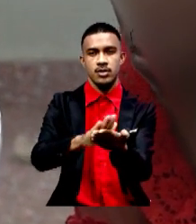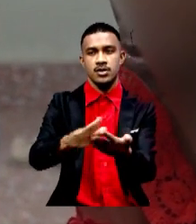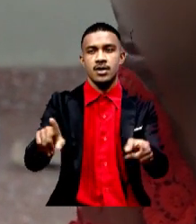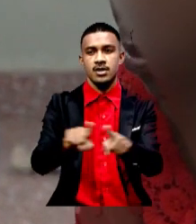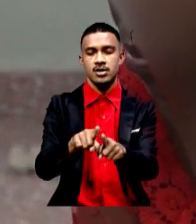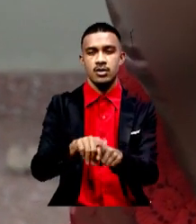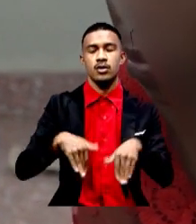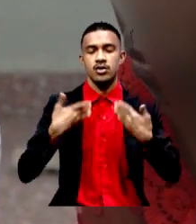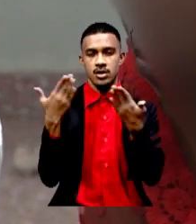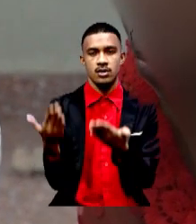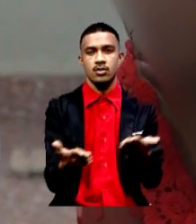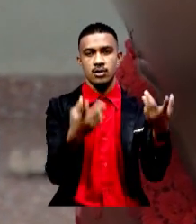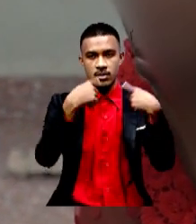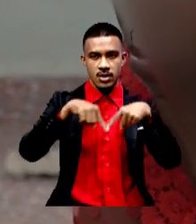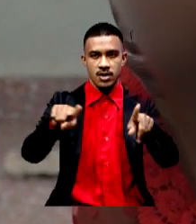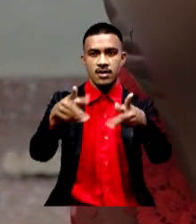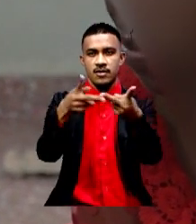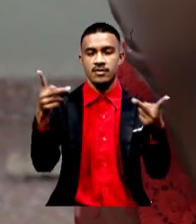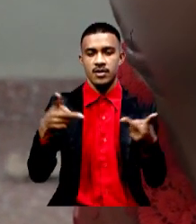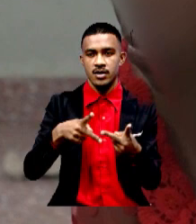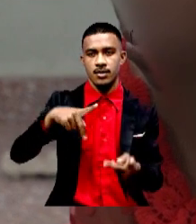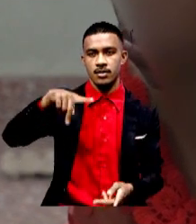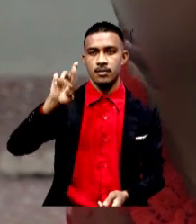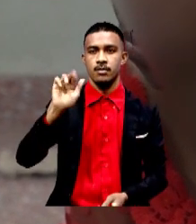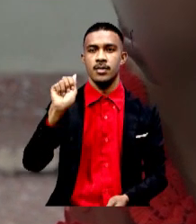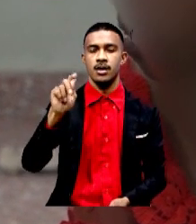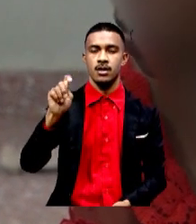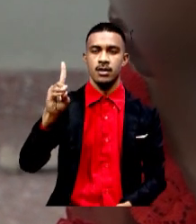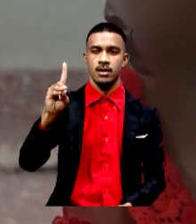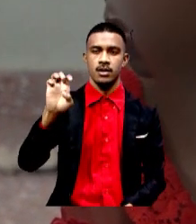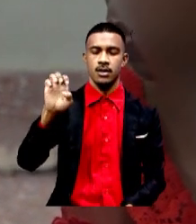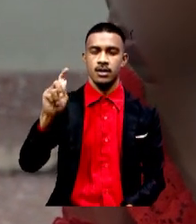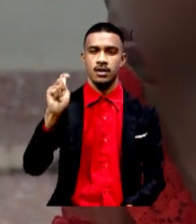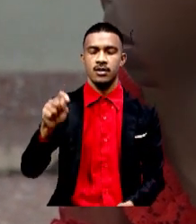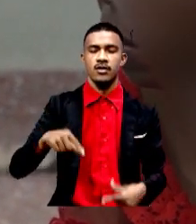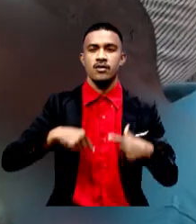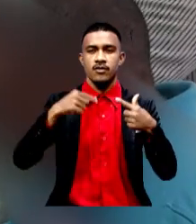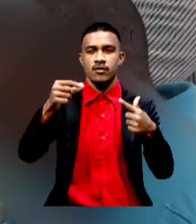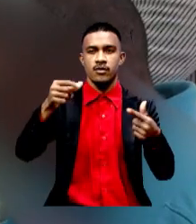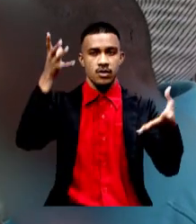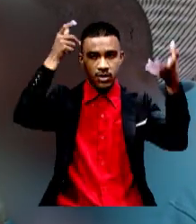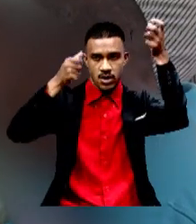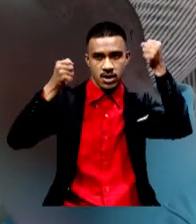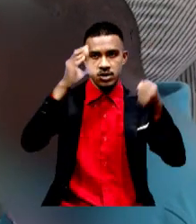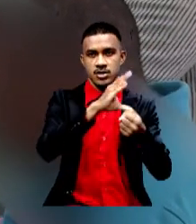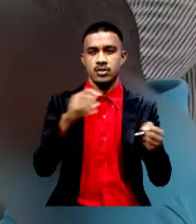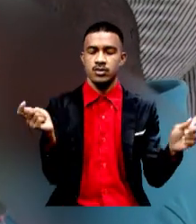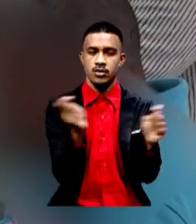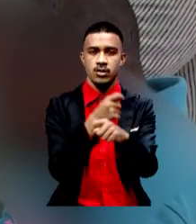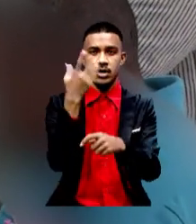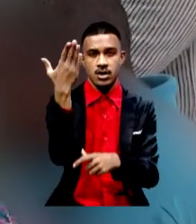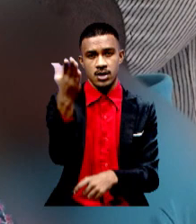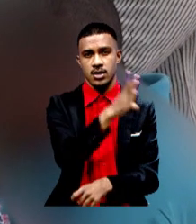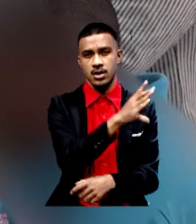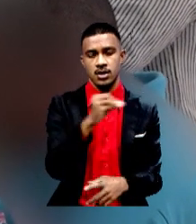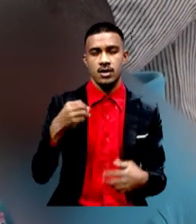lori mai iha praret, o fatin ropi ruma, atu bele fohariz, no troka ni ropa, iripois lori firfale ba